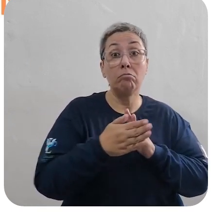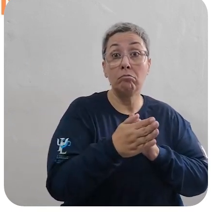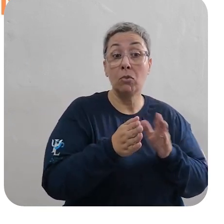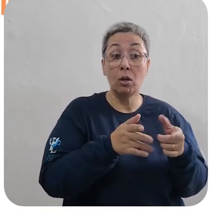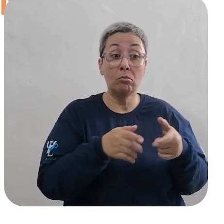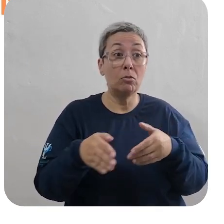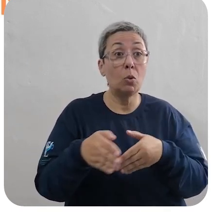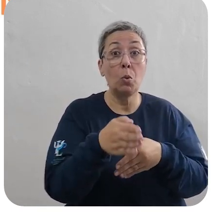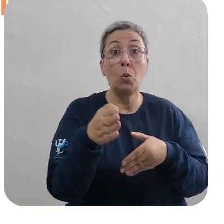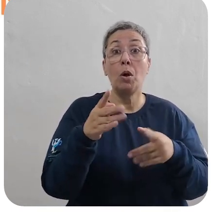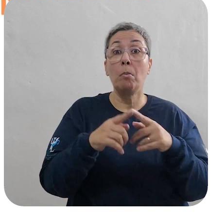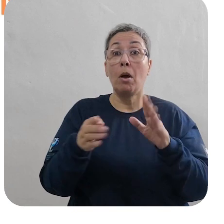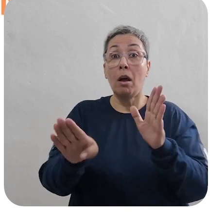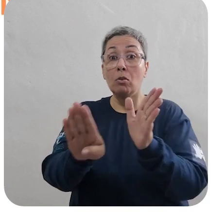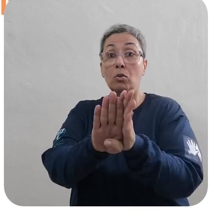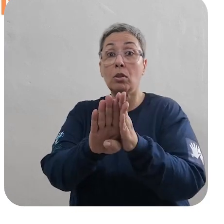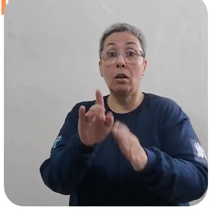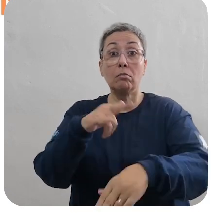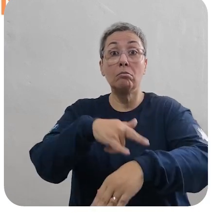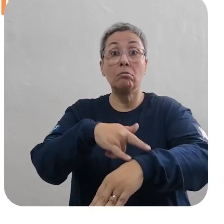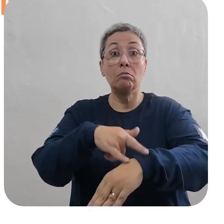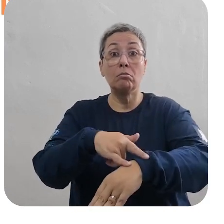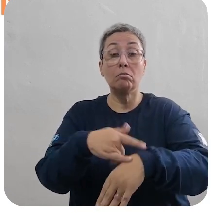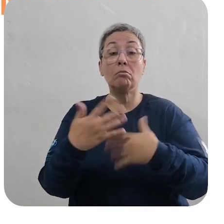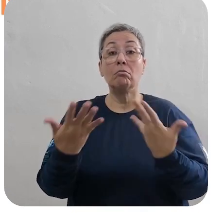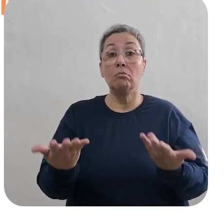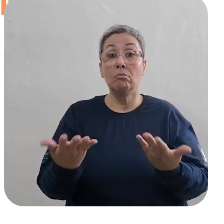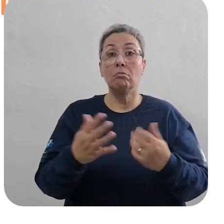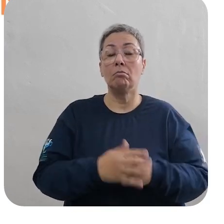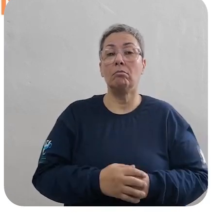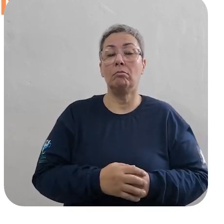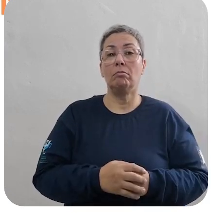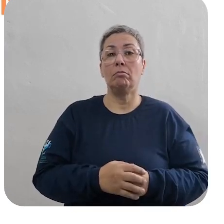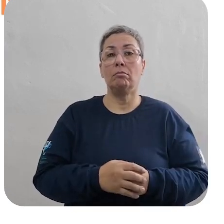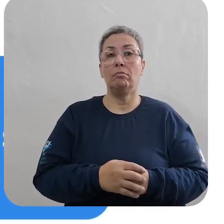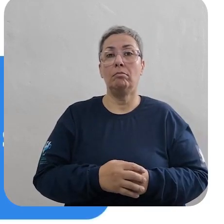caminhos possíveis para chegarmos nos banheiros?